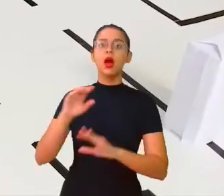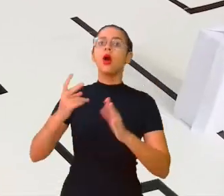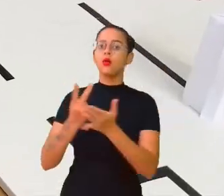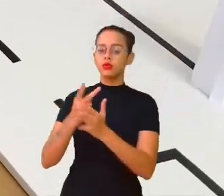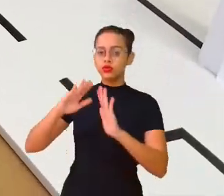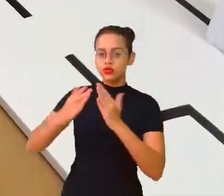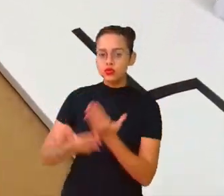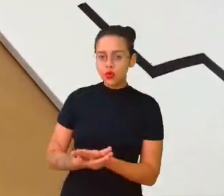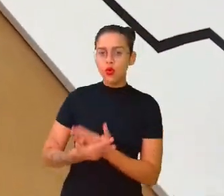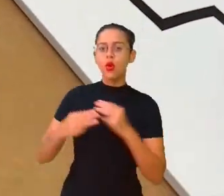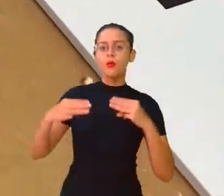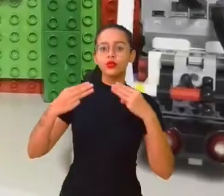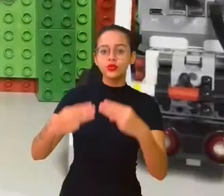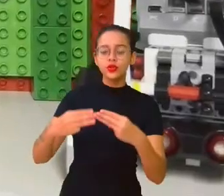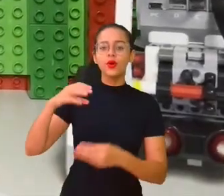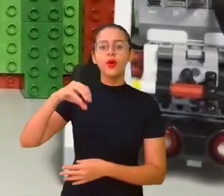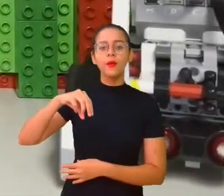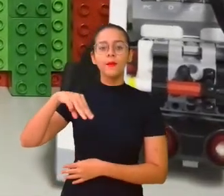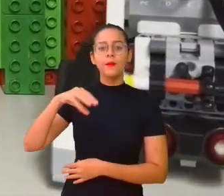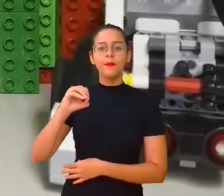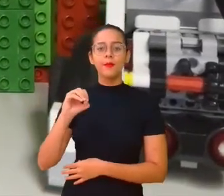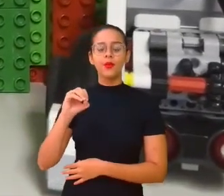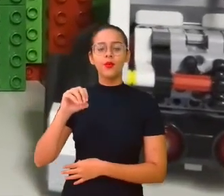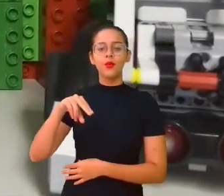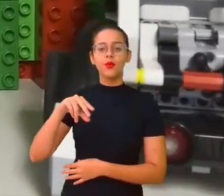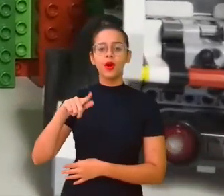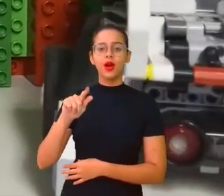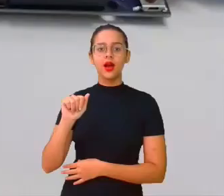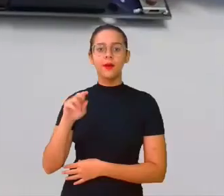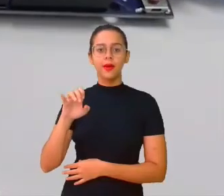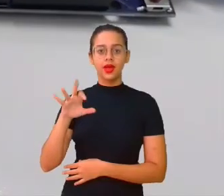Municipal da Mangabeira. Vamos conferir?